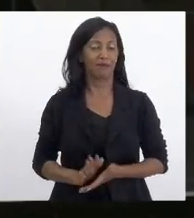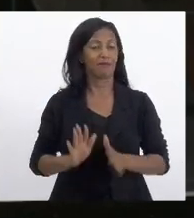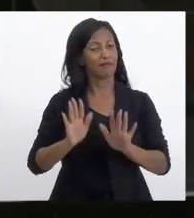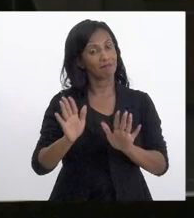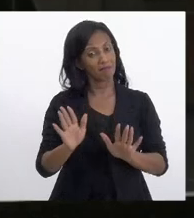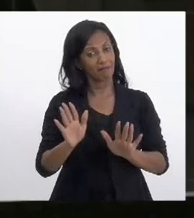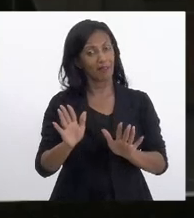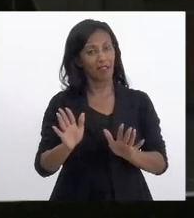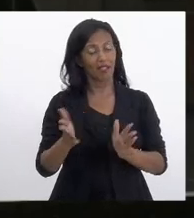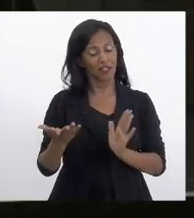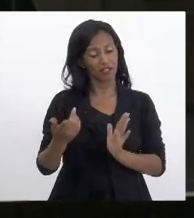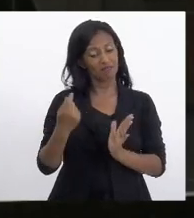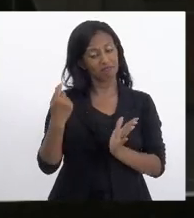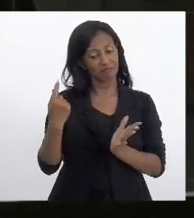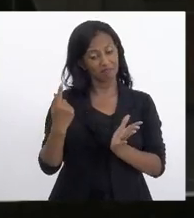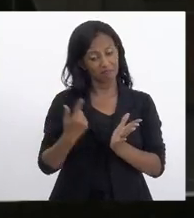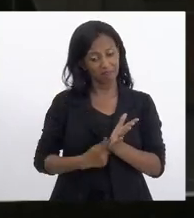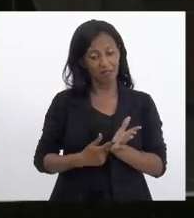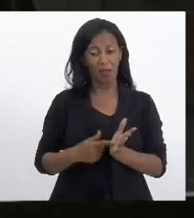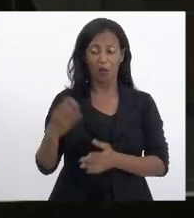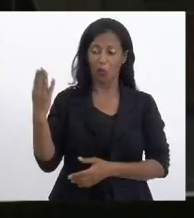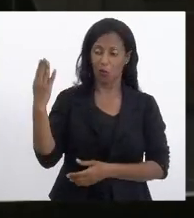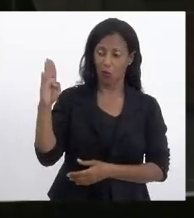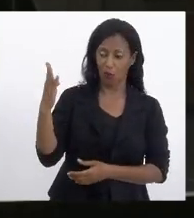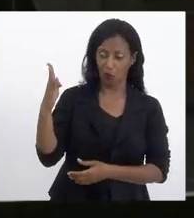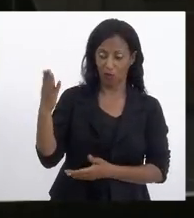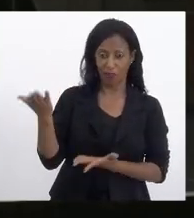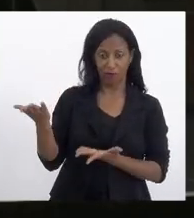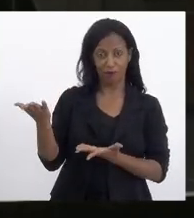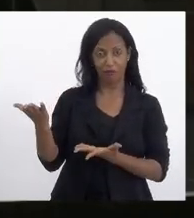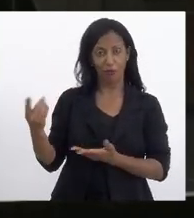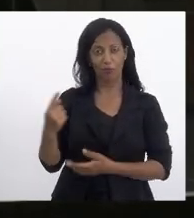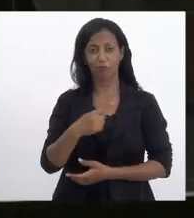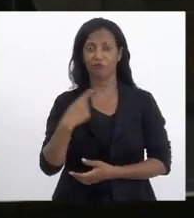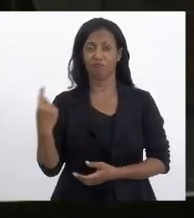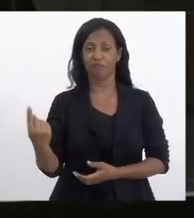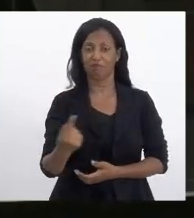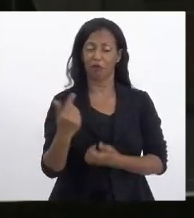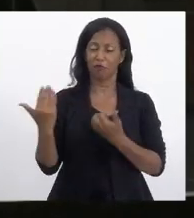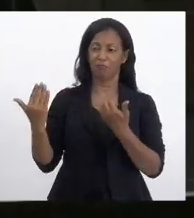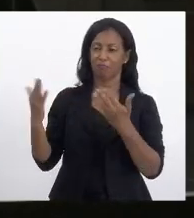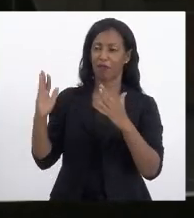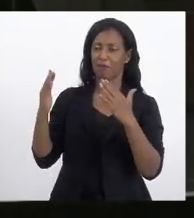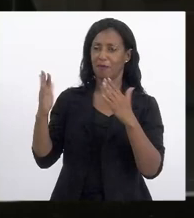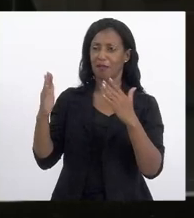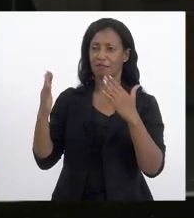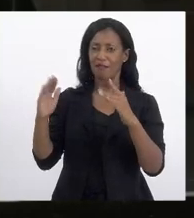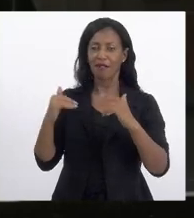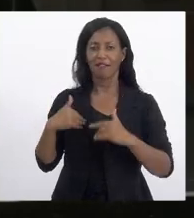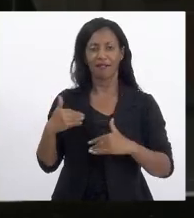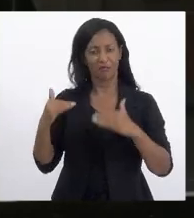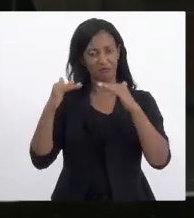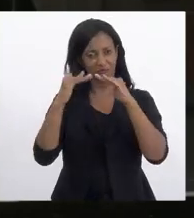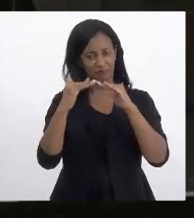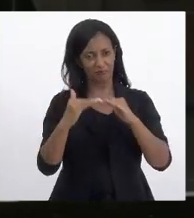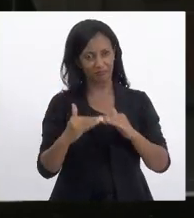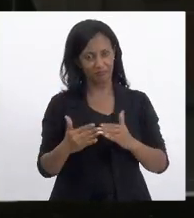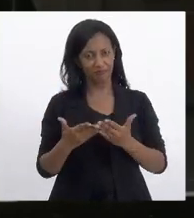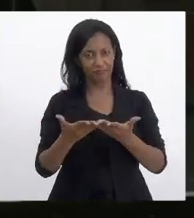Mas queria registrar, o Botafogo merece o nosso aplauso, concordo com Vossa